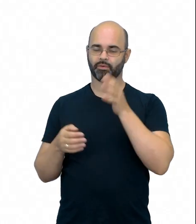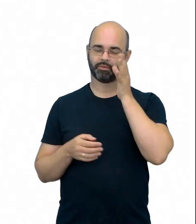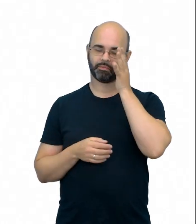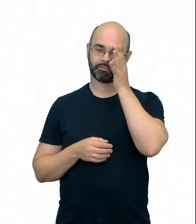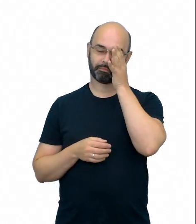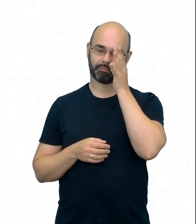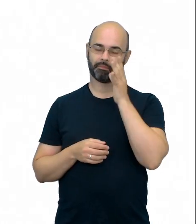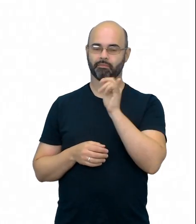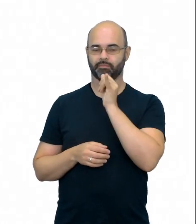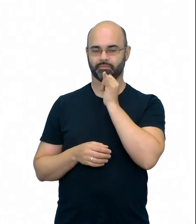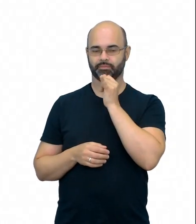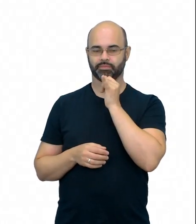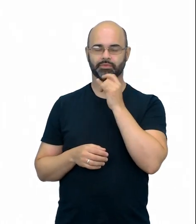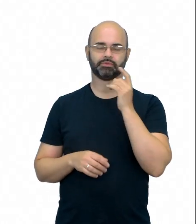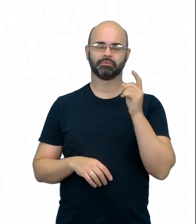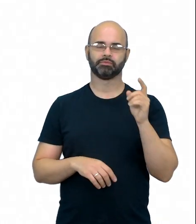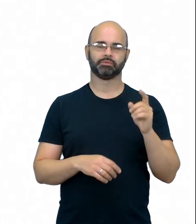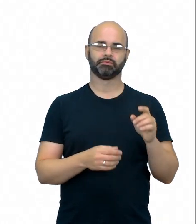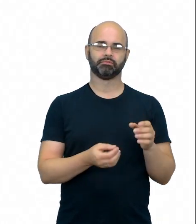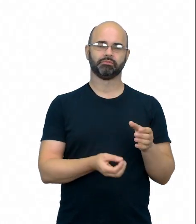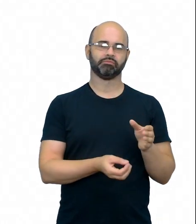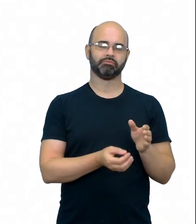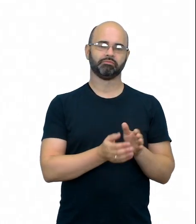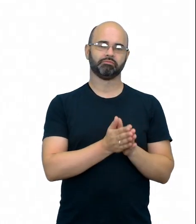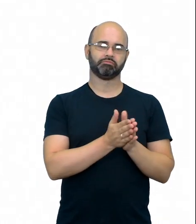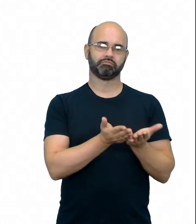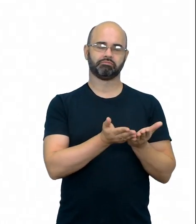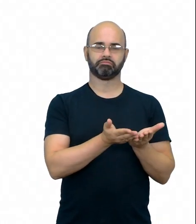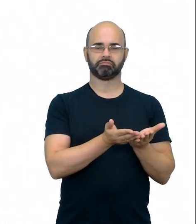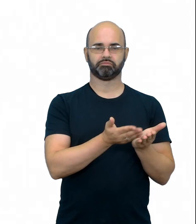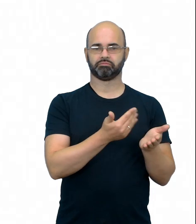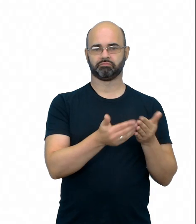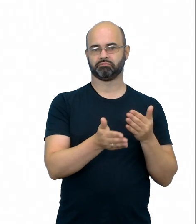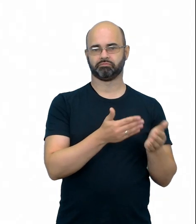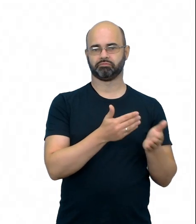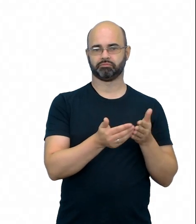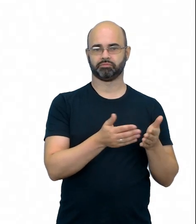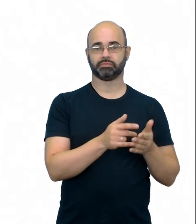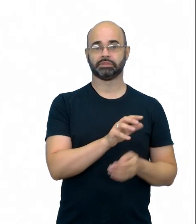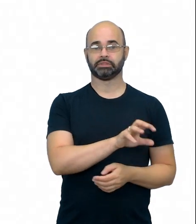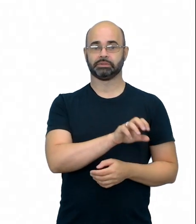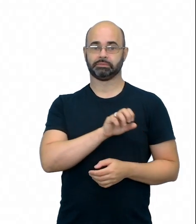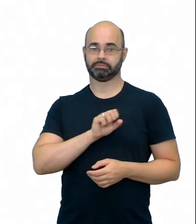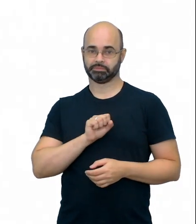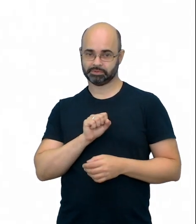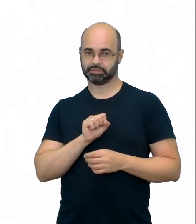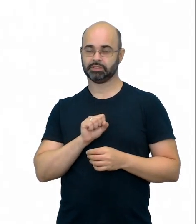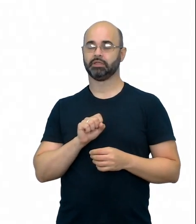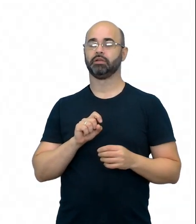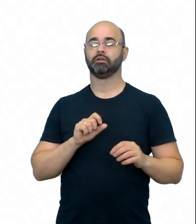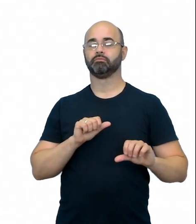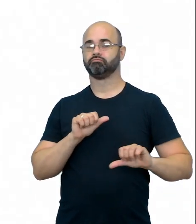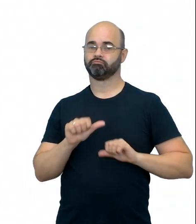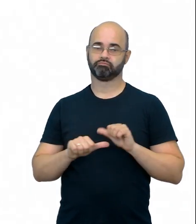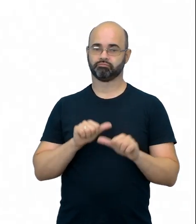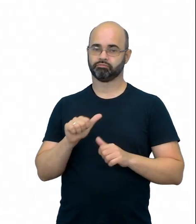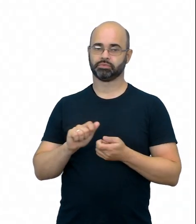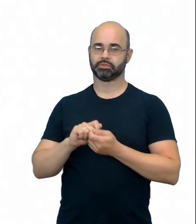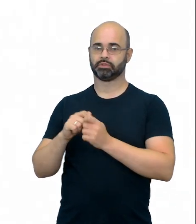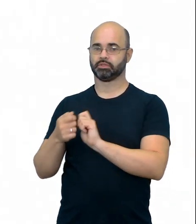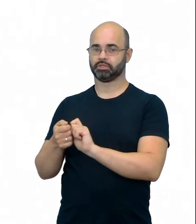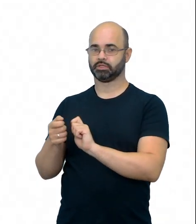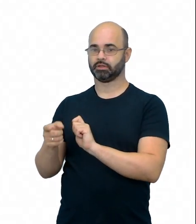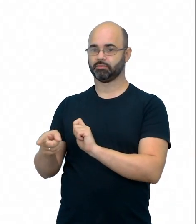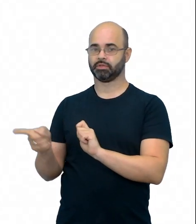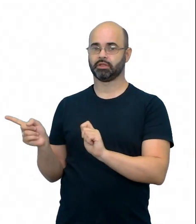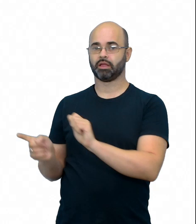uma obra literária e refazer ela para essa apresentação junto com esses alunos. Tá? Então, esse